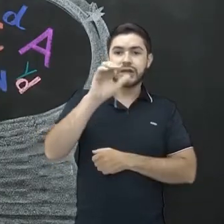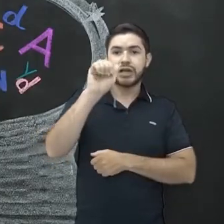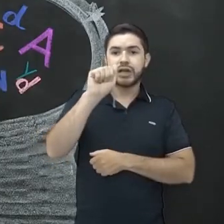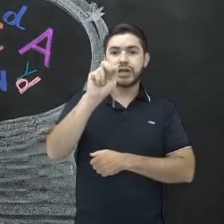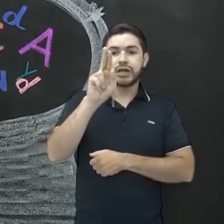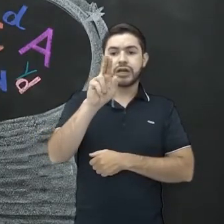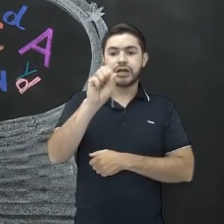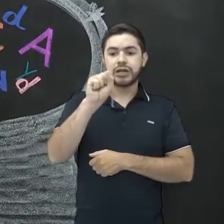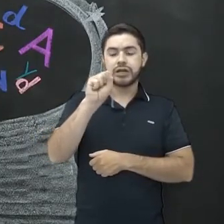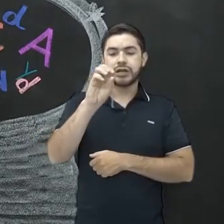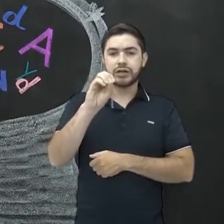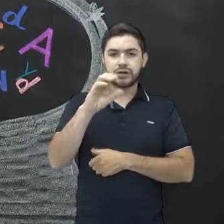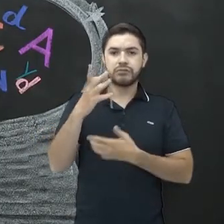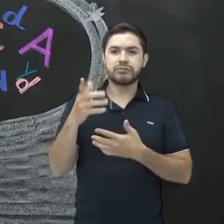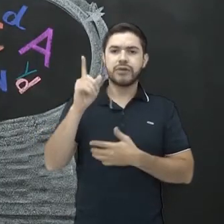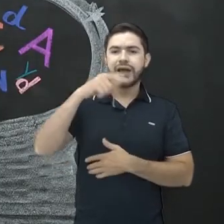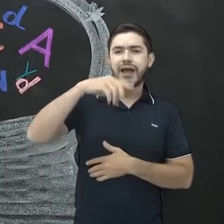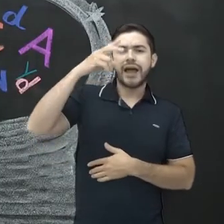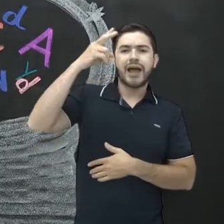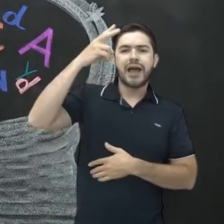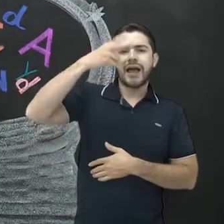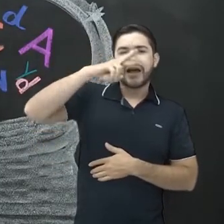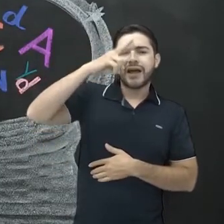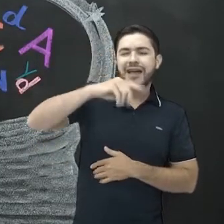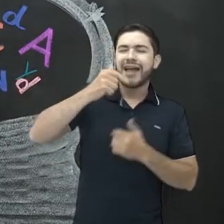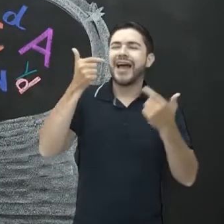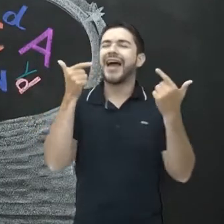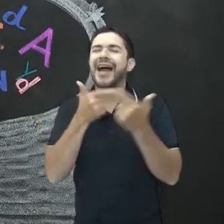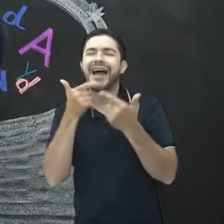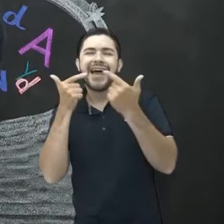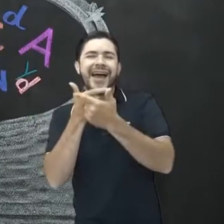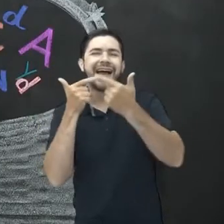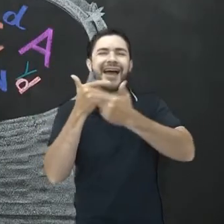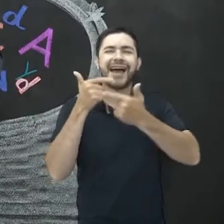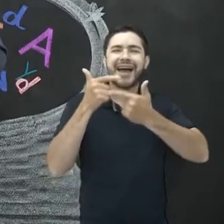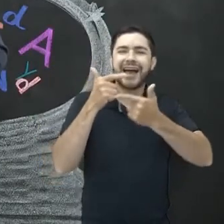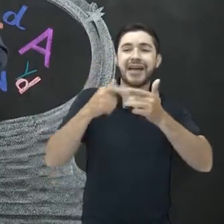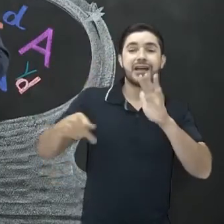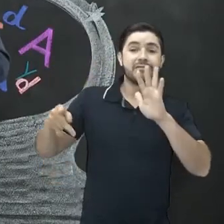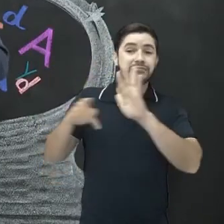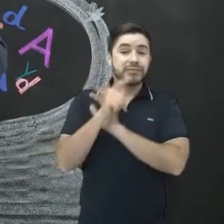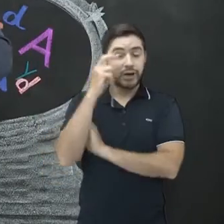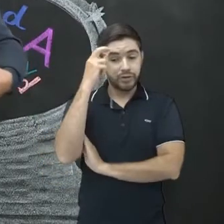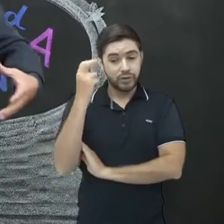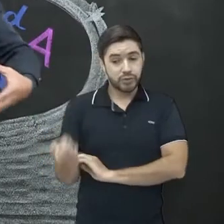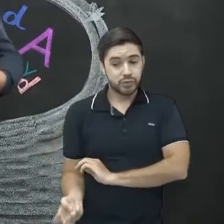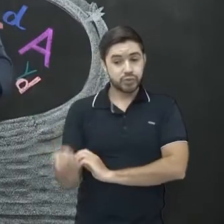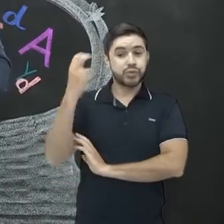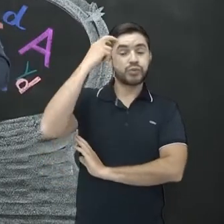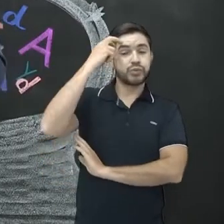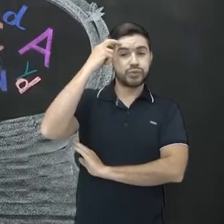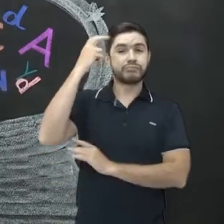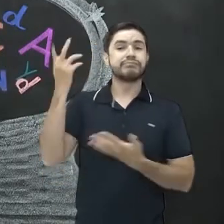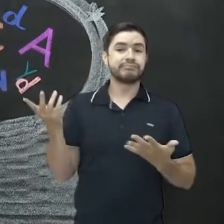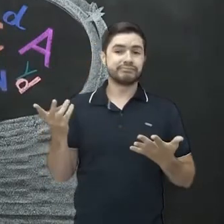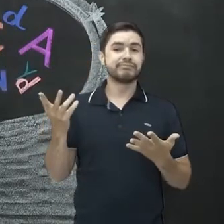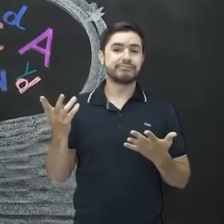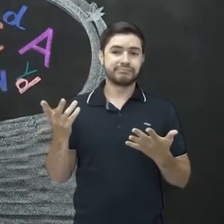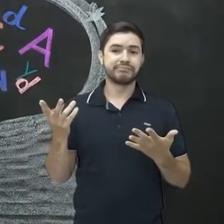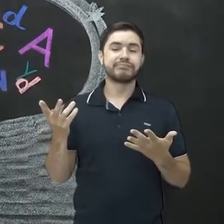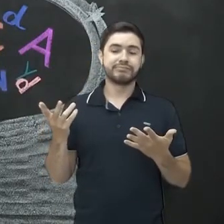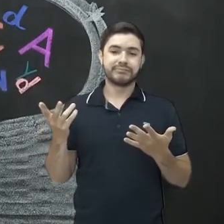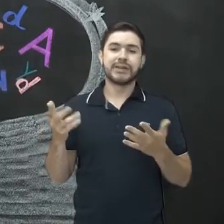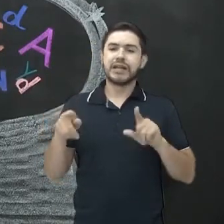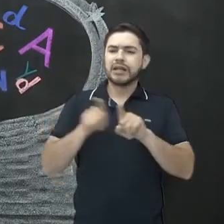o causo. É uma história engraçada, é uma história de origem popular, cujas raízes vêm de fato da valorização da cultura mesmo.